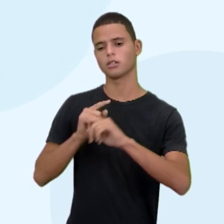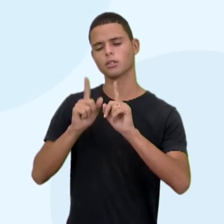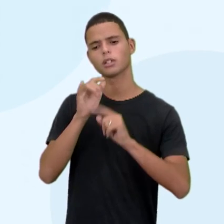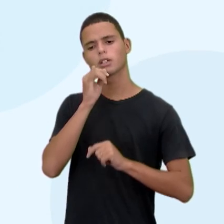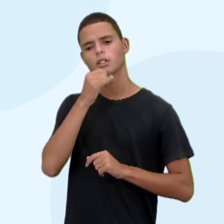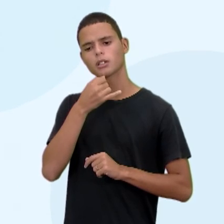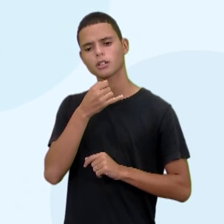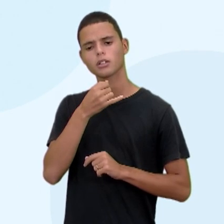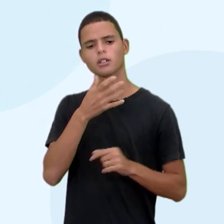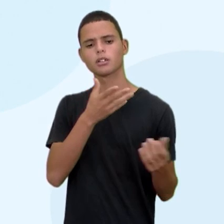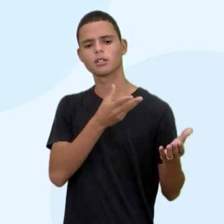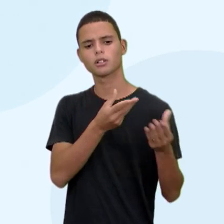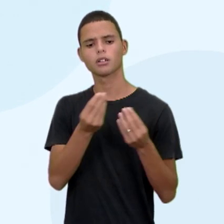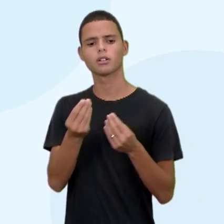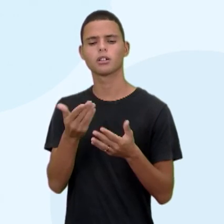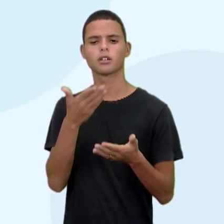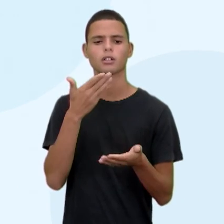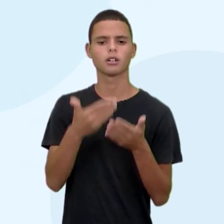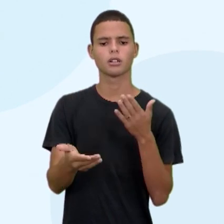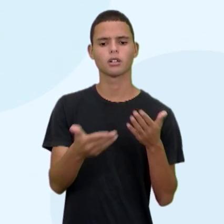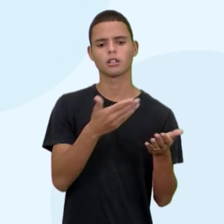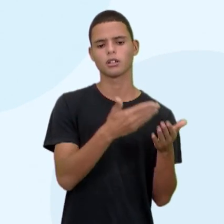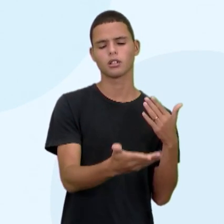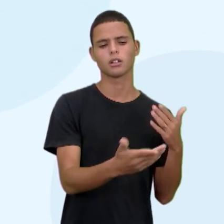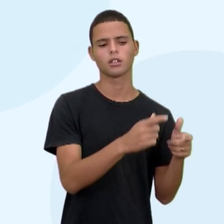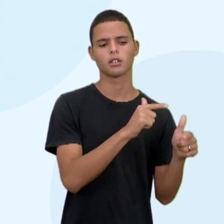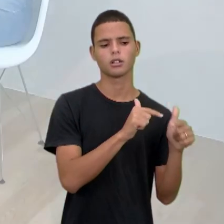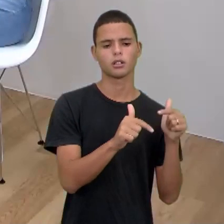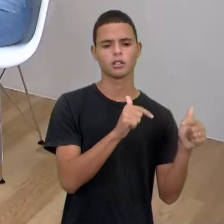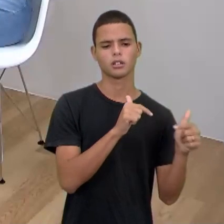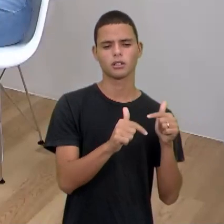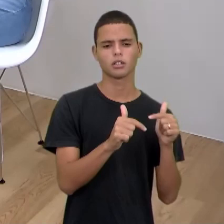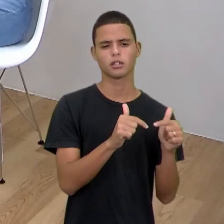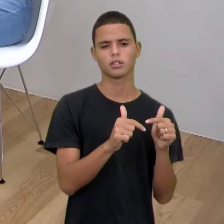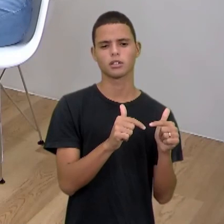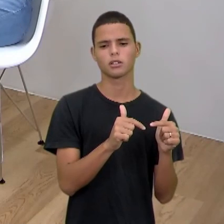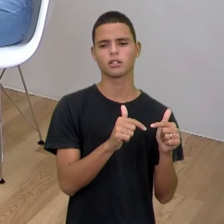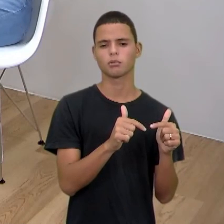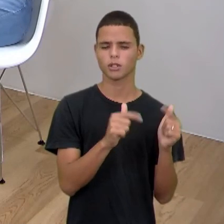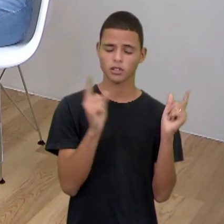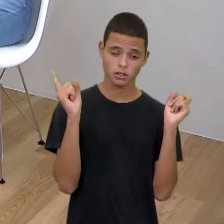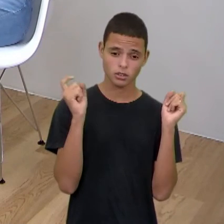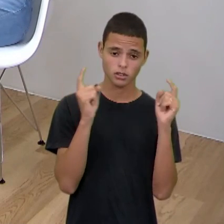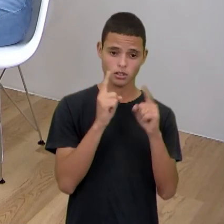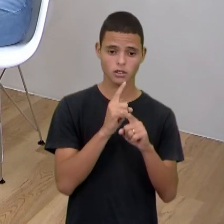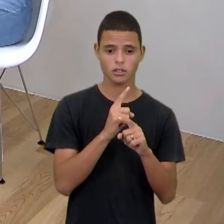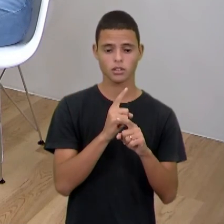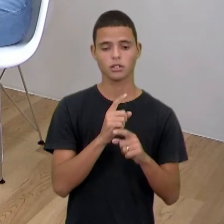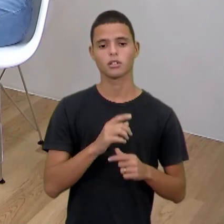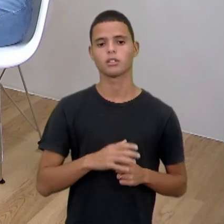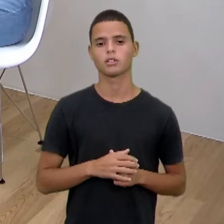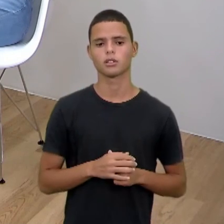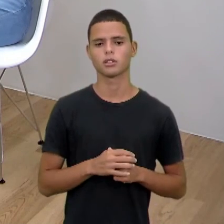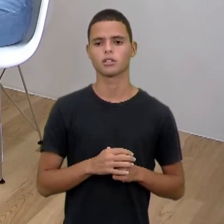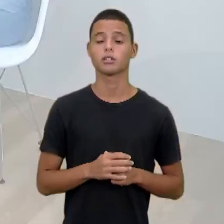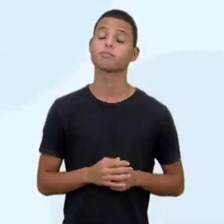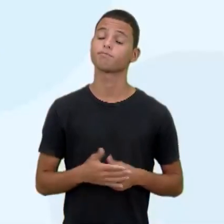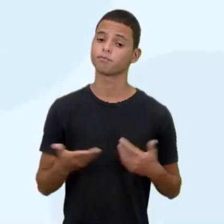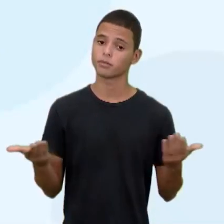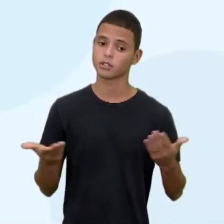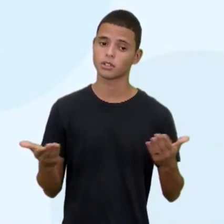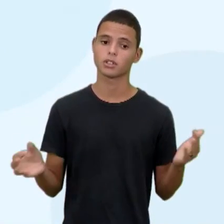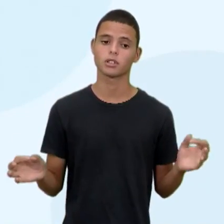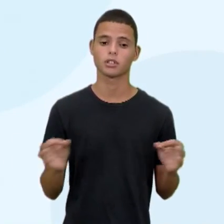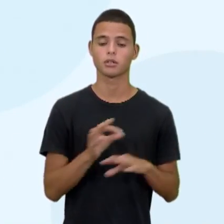acabam caindo aí em trabalhos precarizados para poder se recolocar. Pri, dá tchau para a galera, chegamos